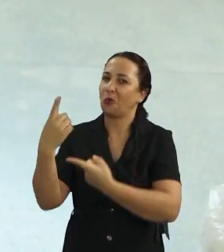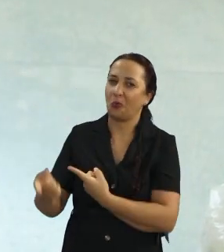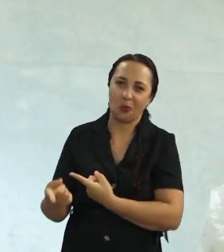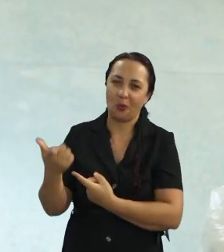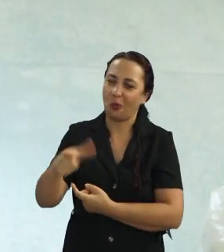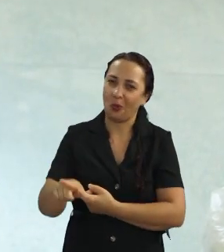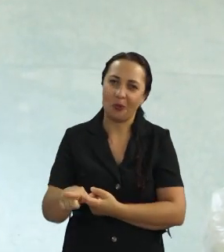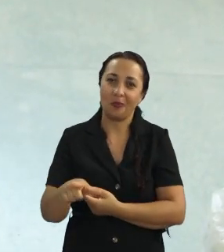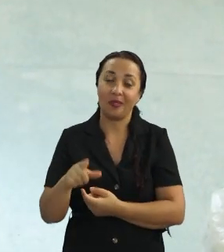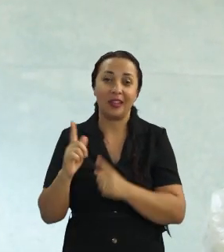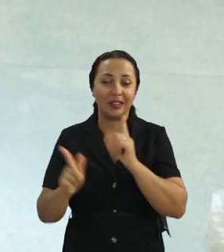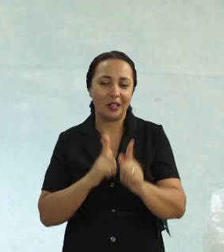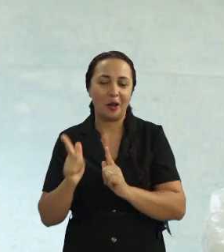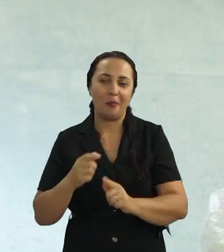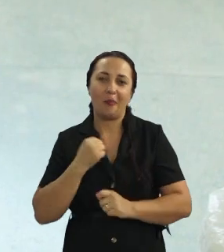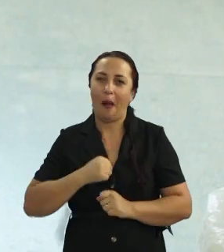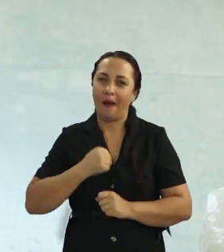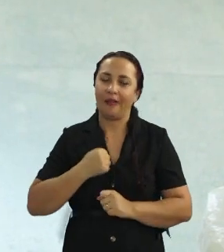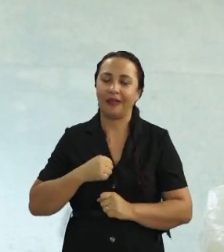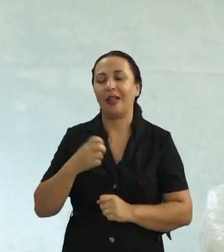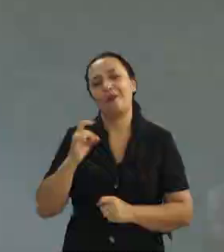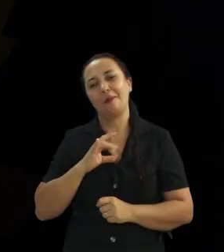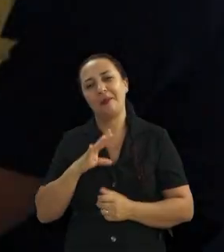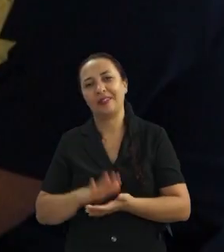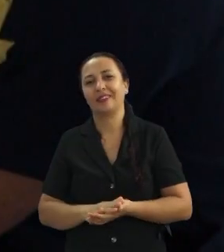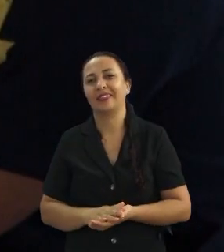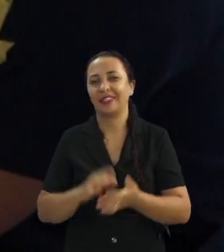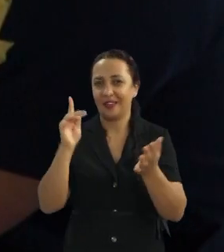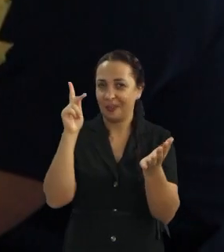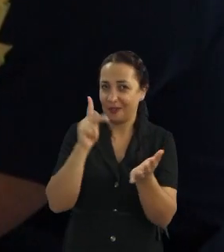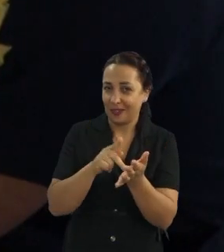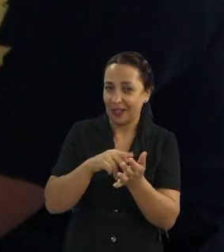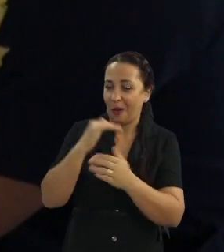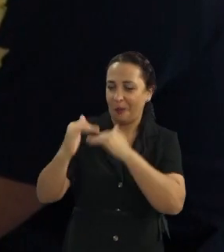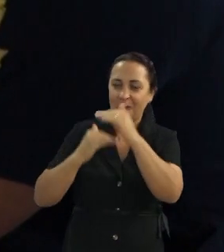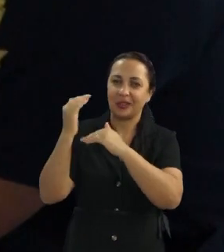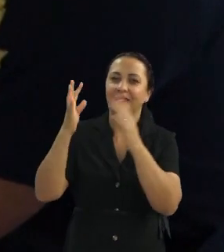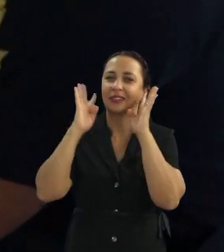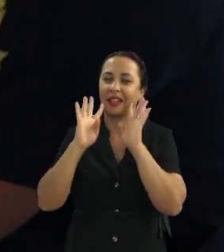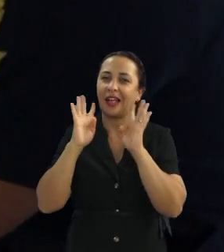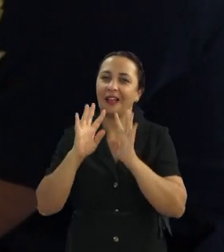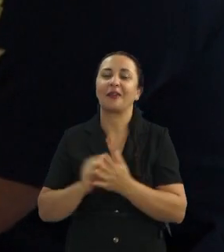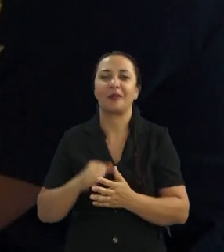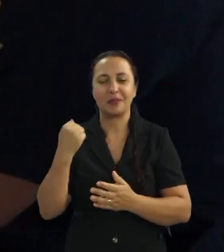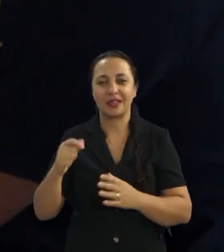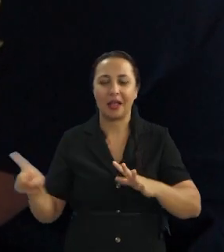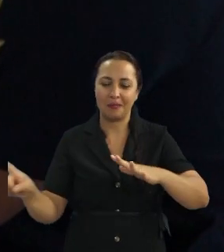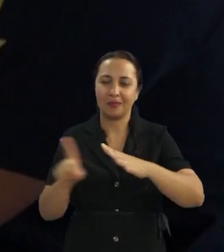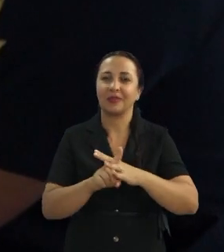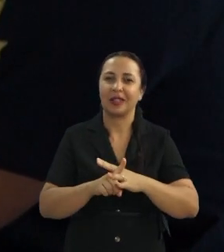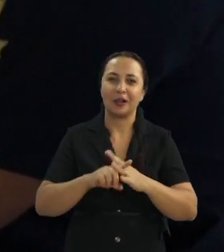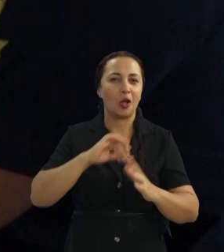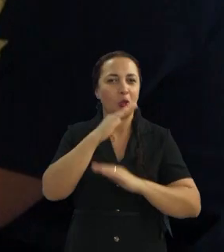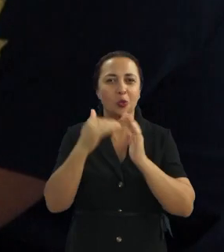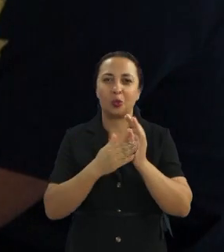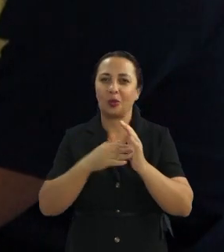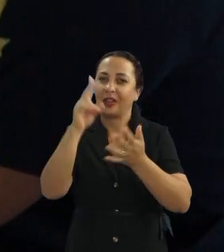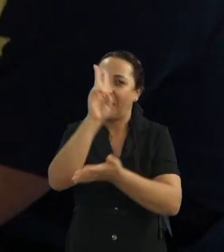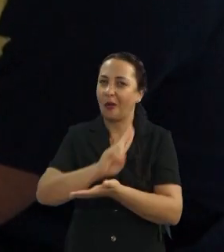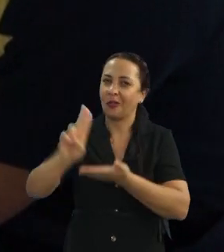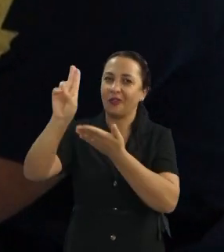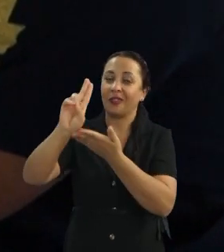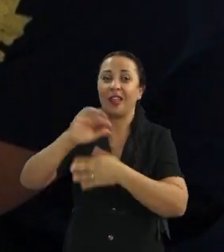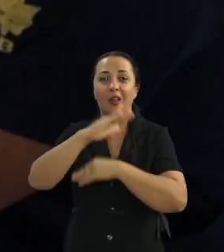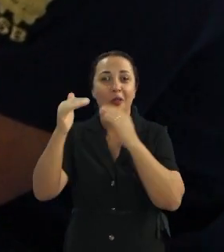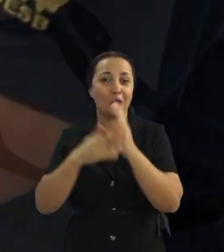Aquelas coisas que geralmente geram medo e ansiedade. Então, de fato, é um processo muito legal que deveria ser incrementado em todas as